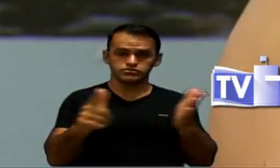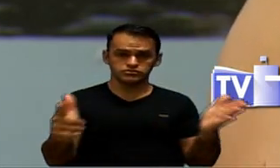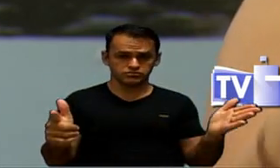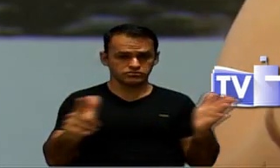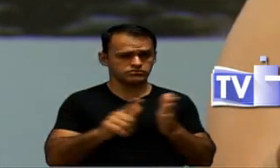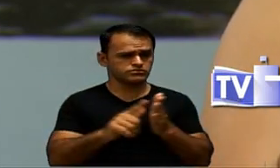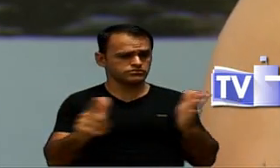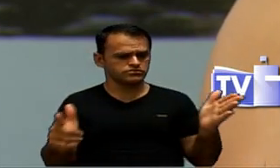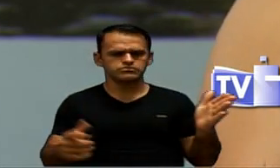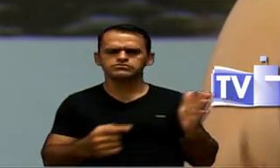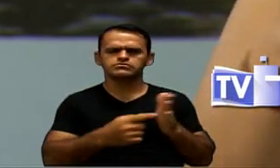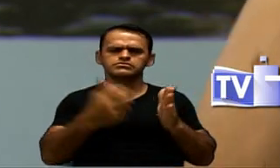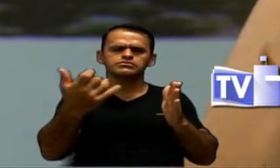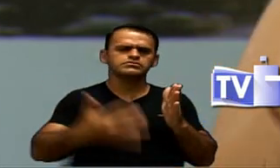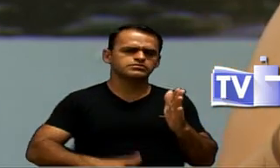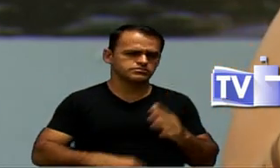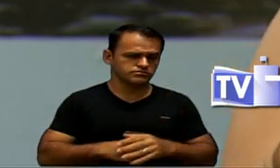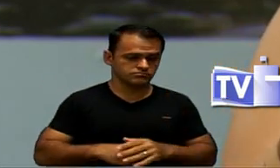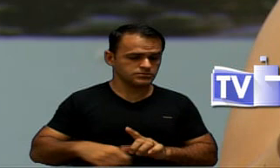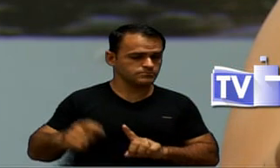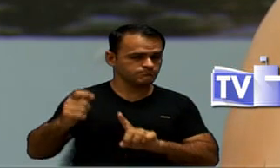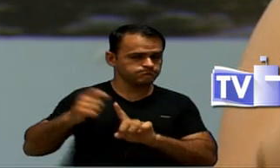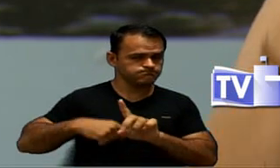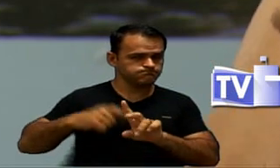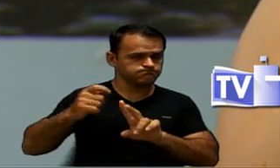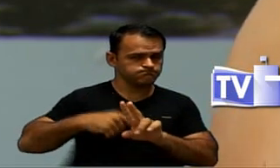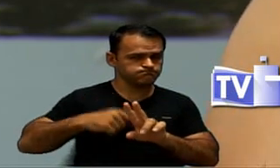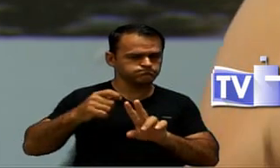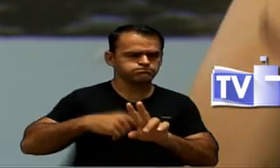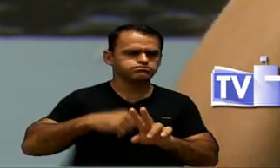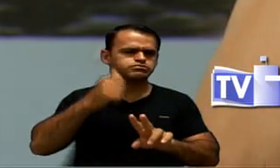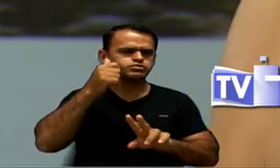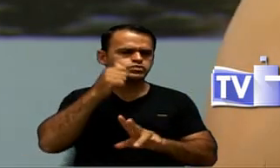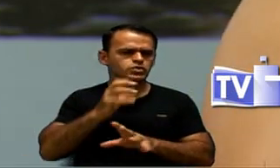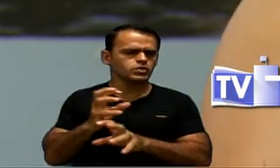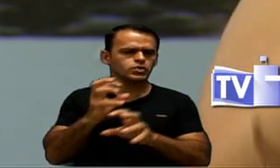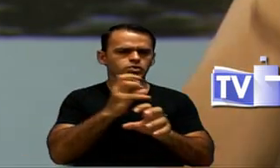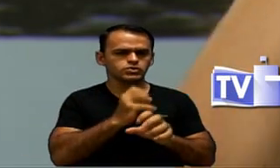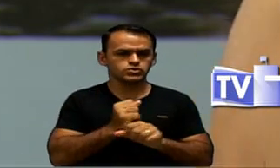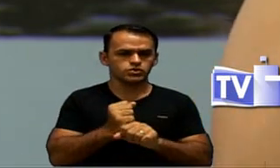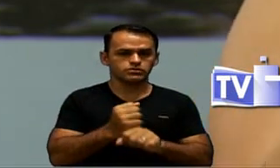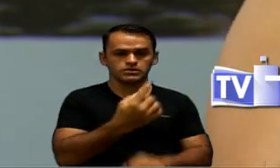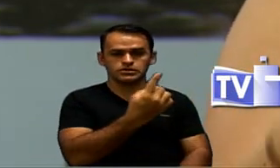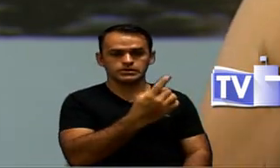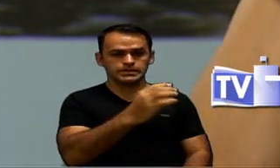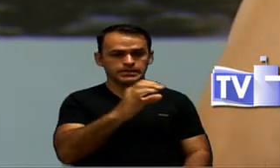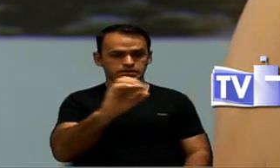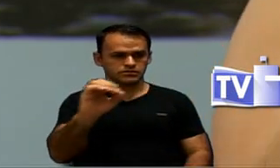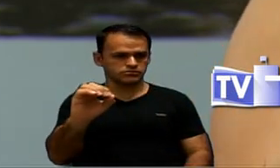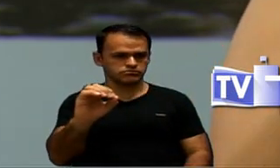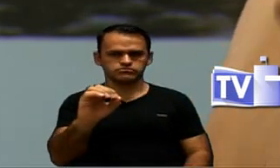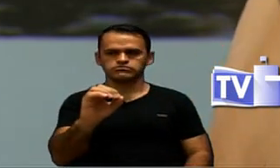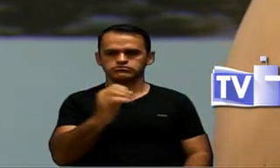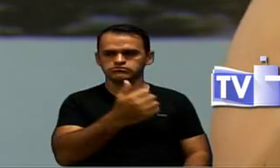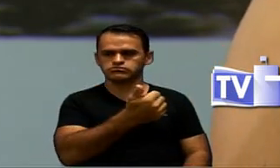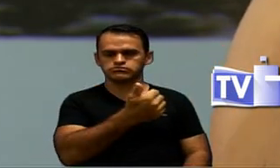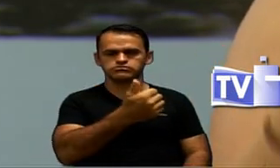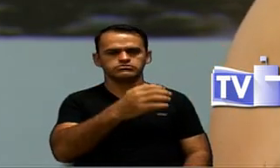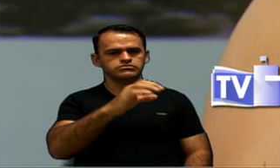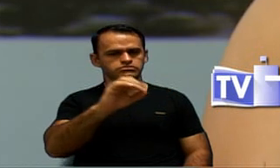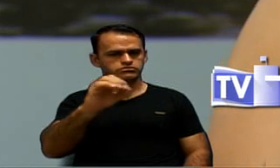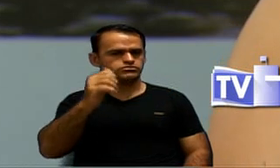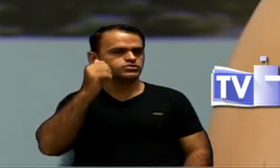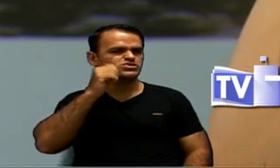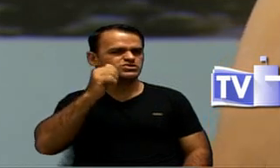nisso, que por mês é atendido 100 casos de violência doméstica